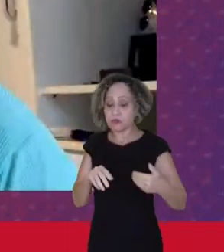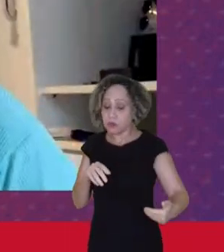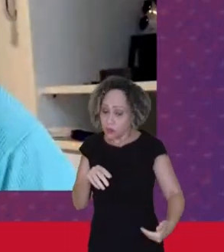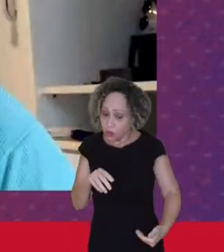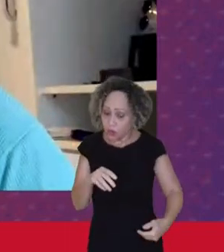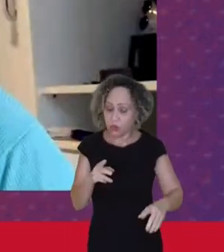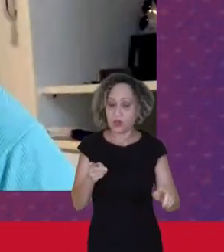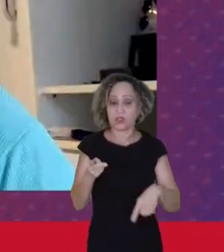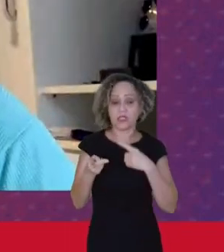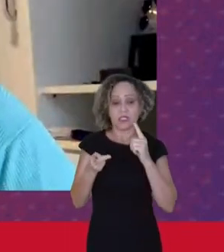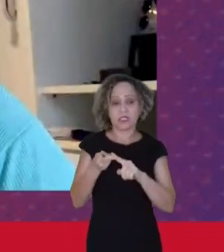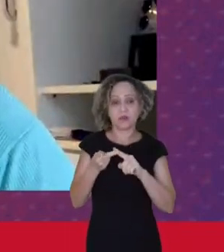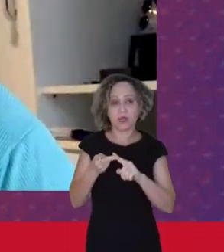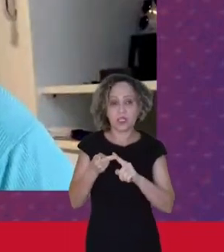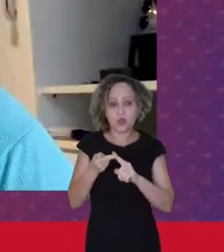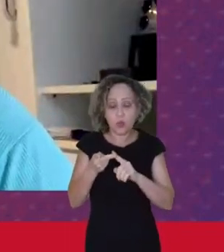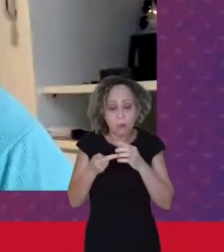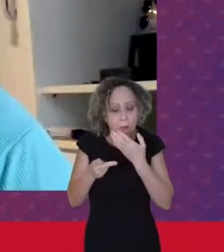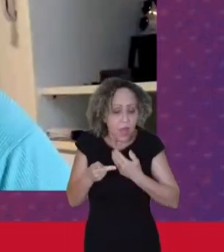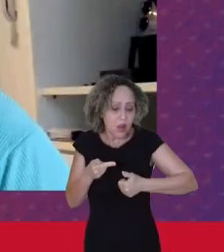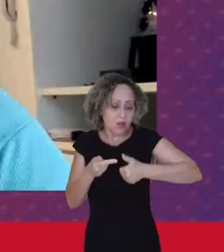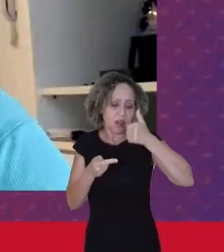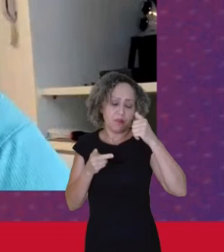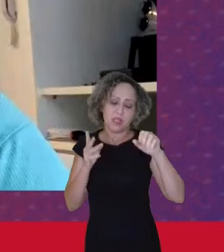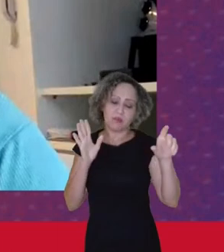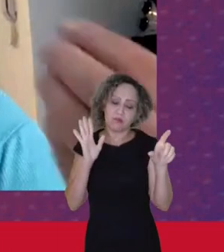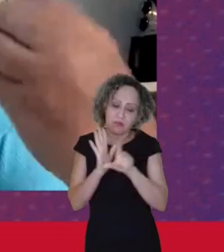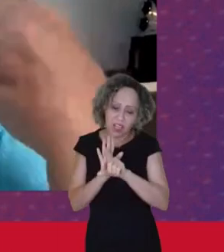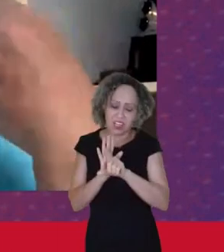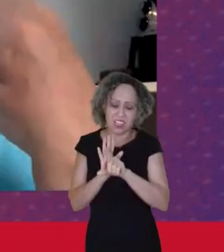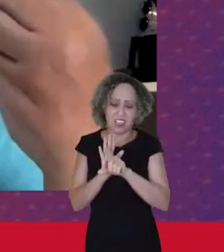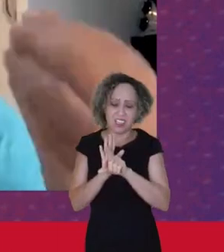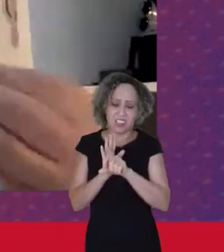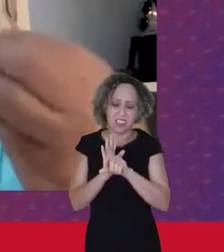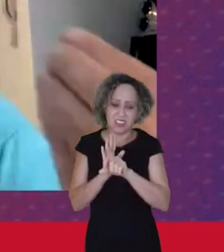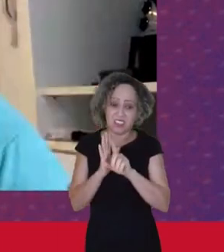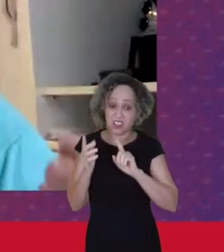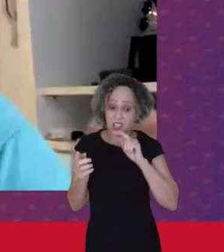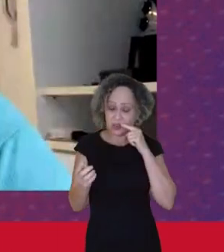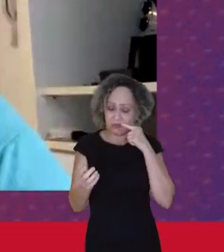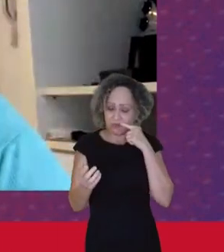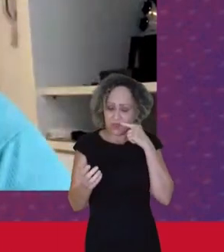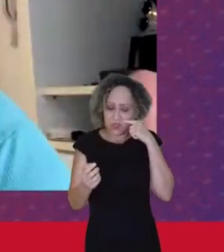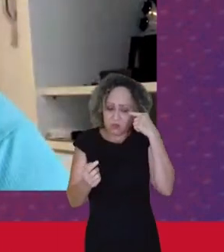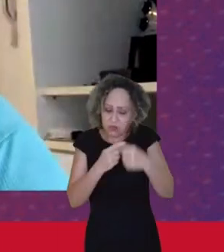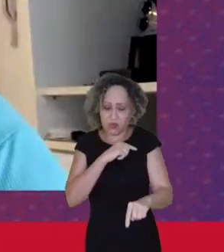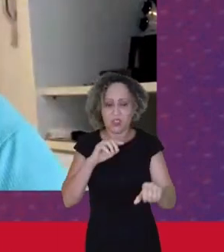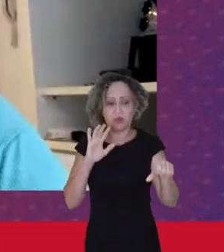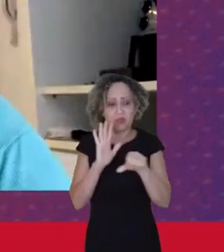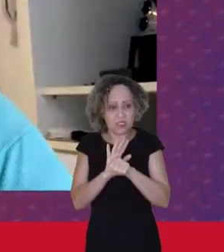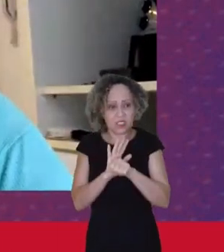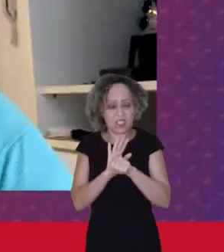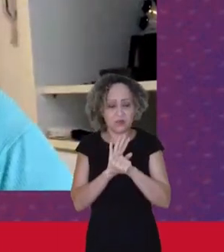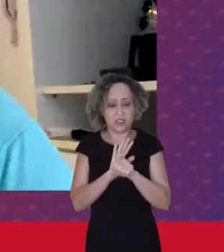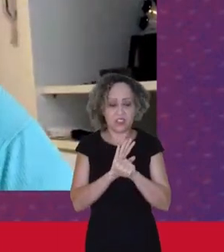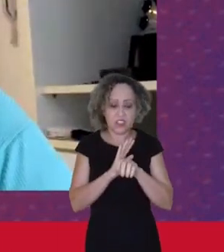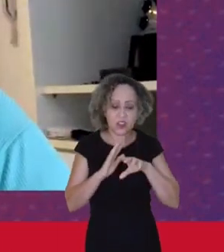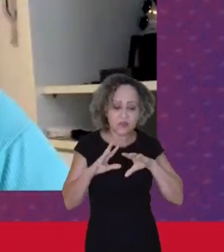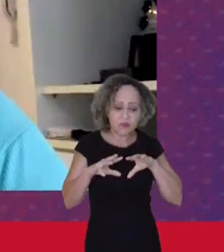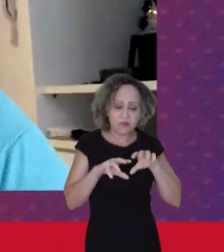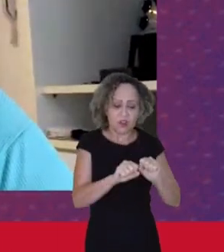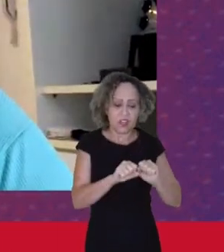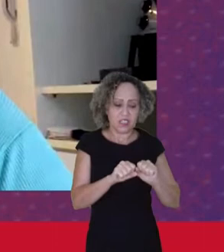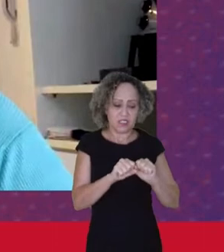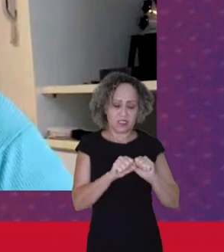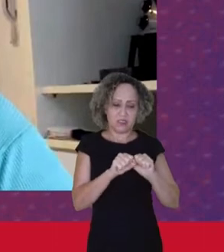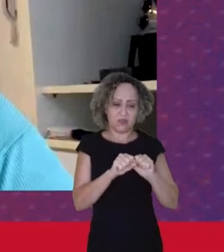do aprimoramento legislativo, né, dos crimes e da violação dos direitos humanos na internet